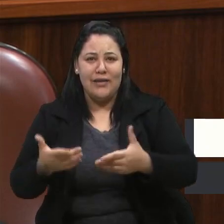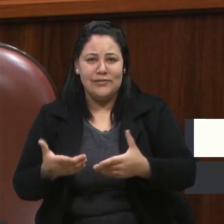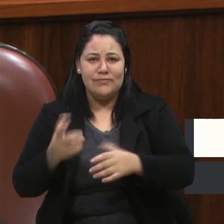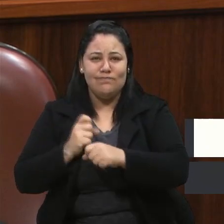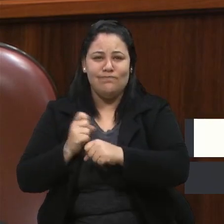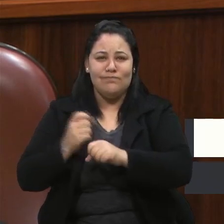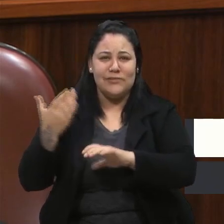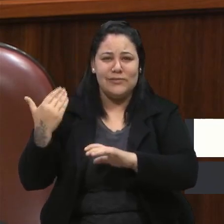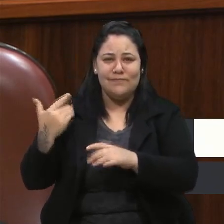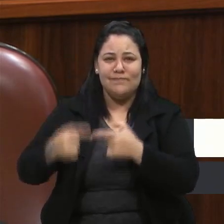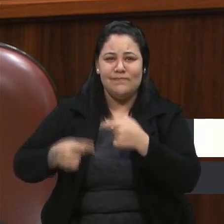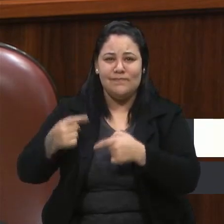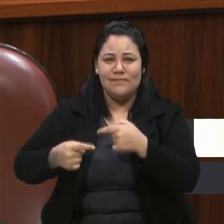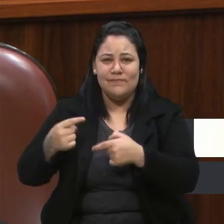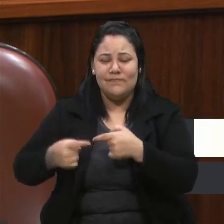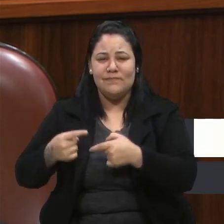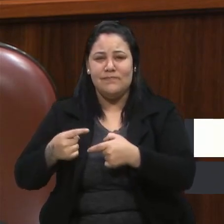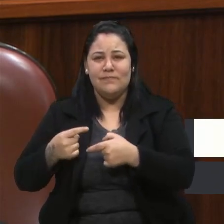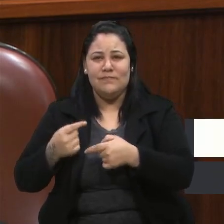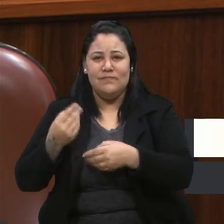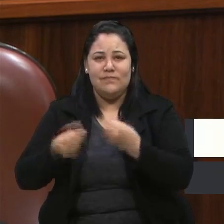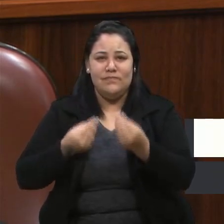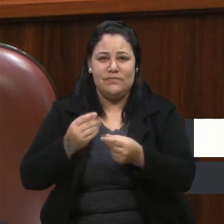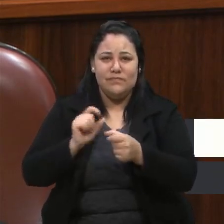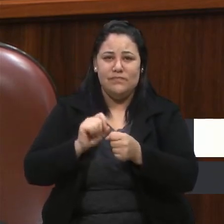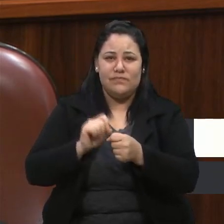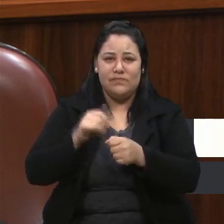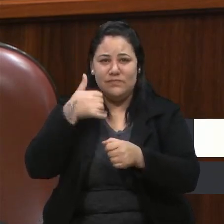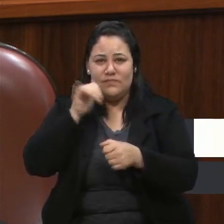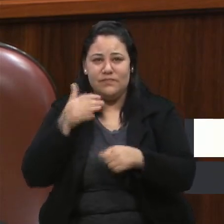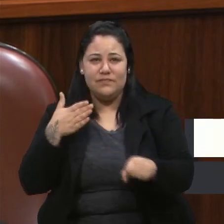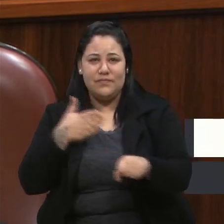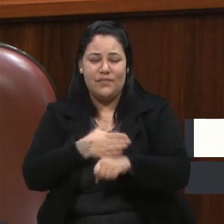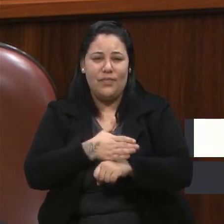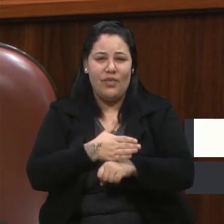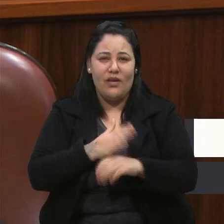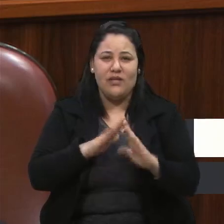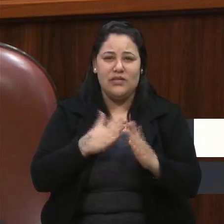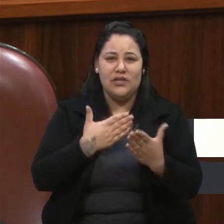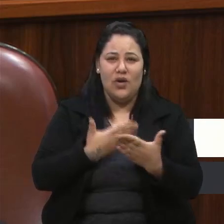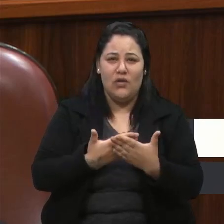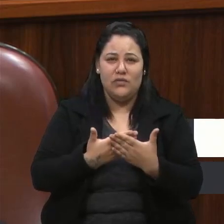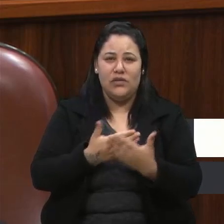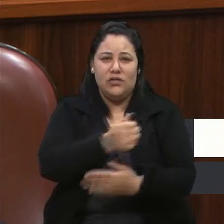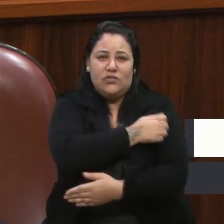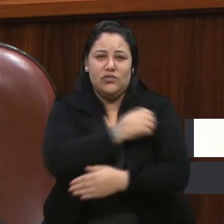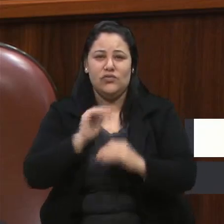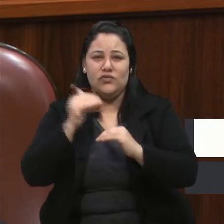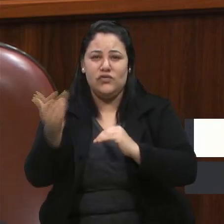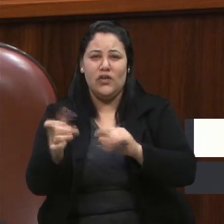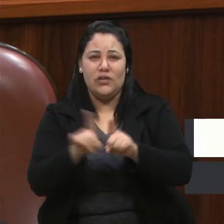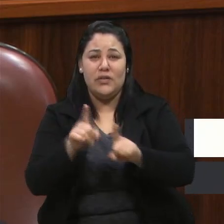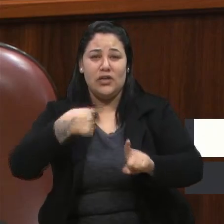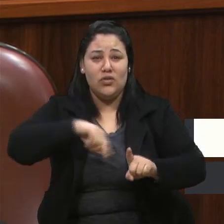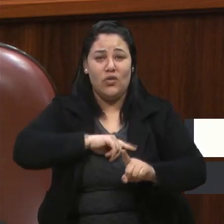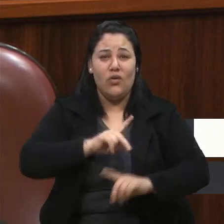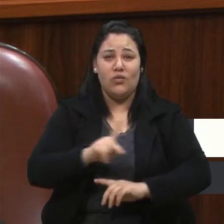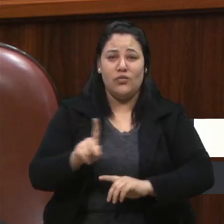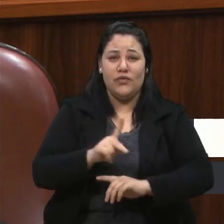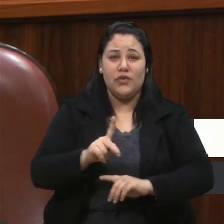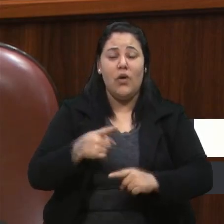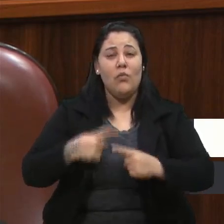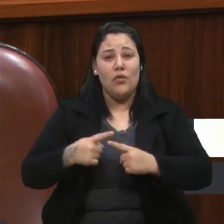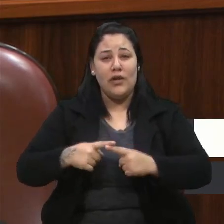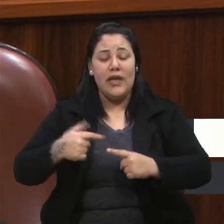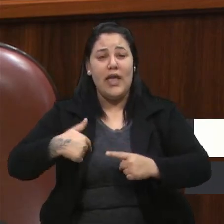se discutiu como faz para não entrar na escola, alunos de fora, e nós, professoras, porque eu estou